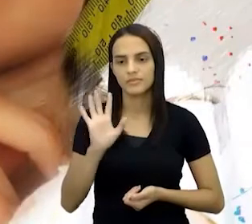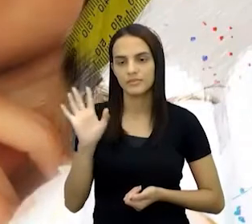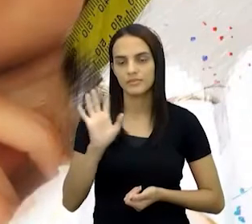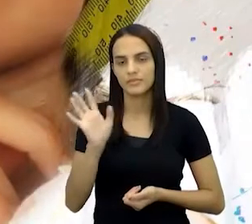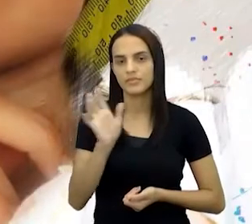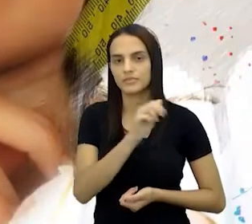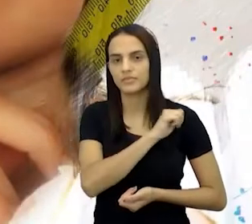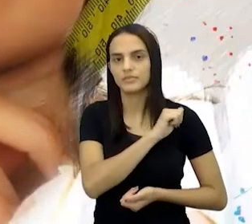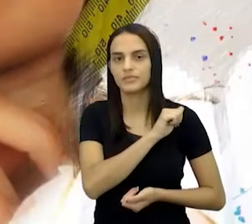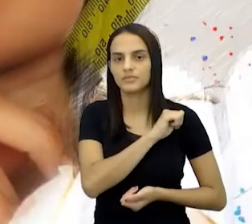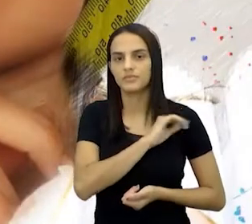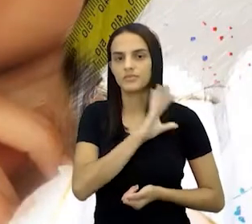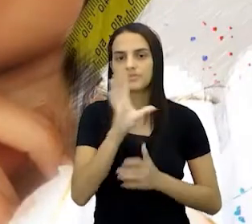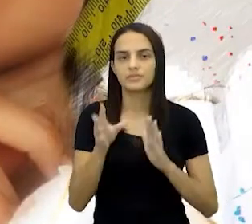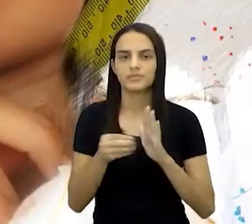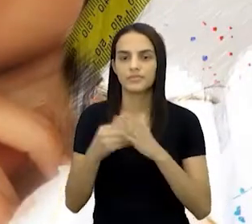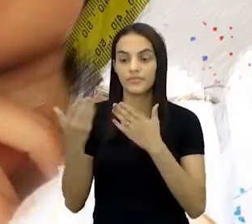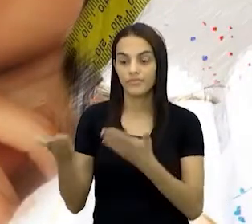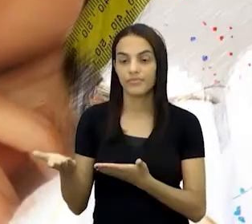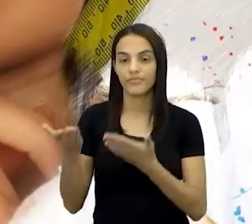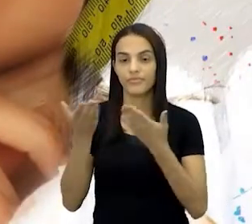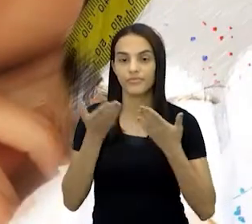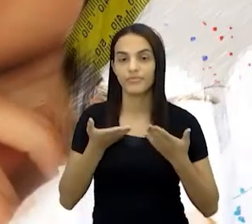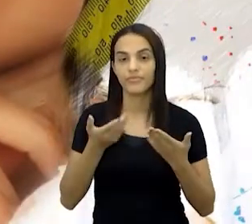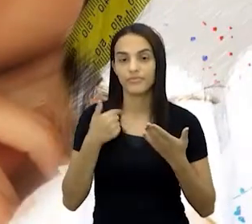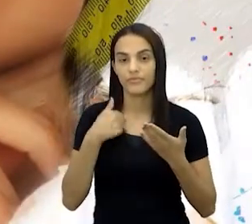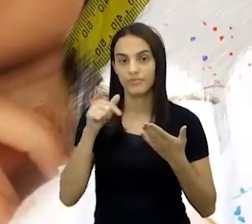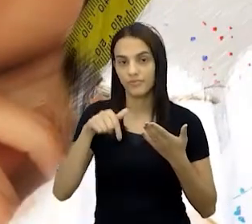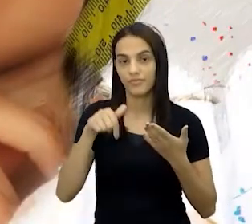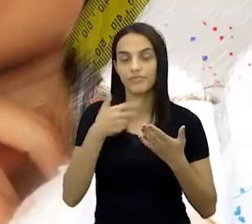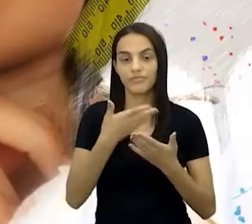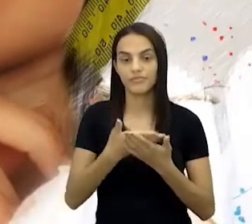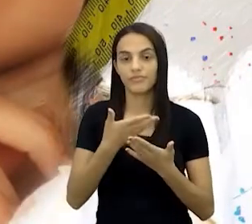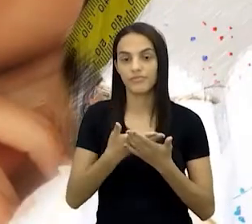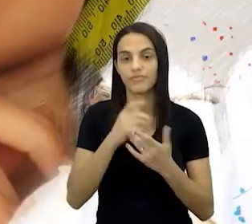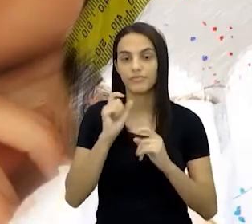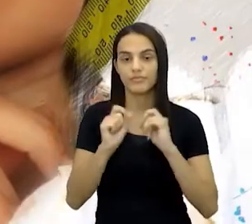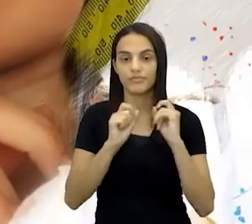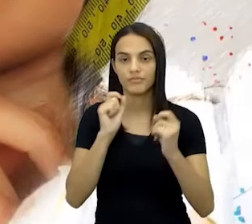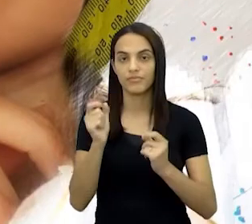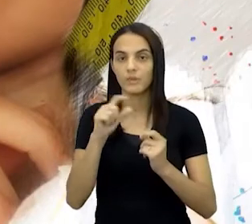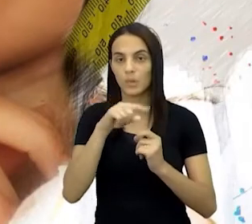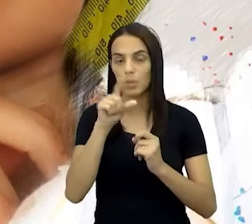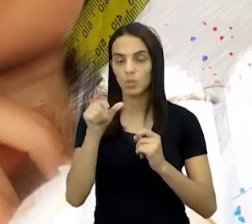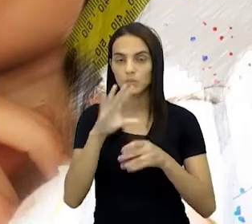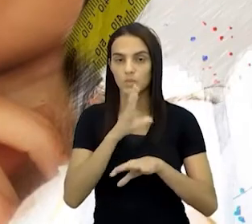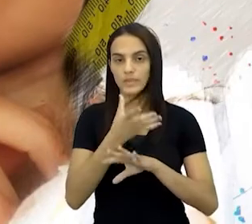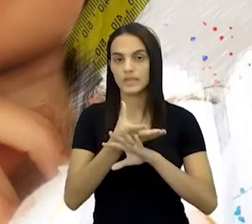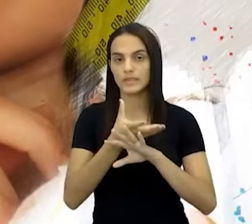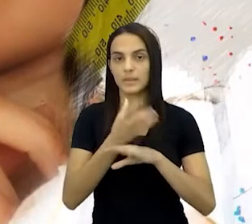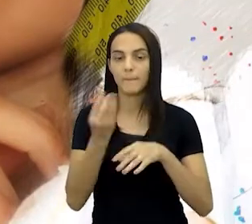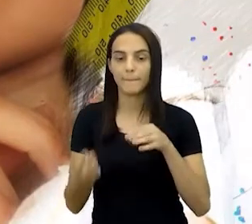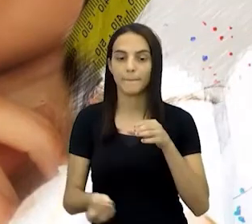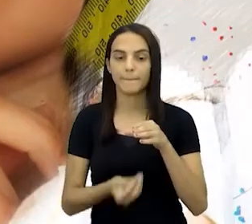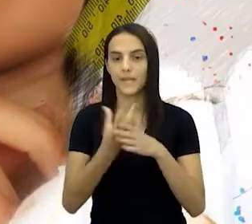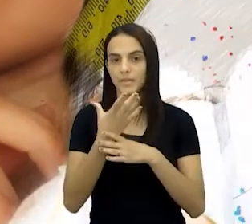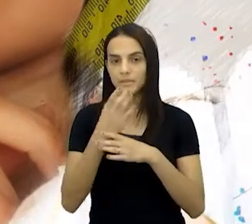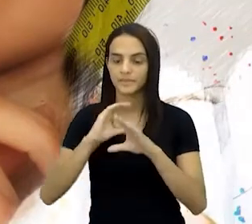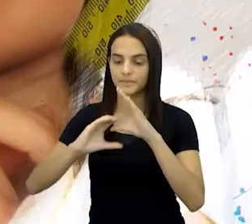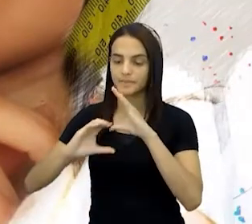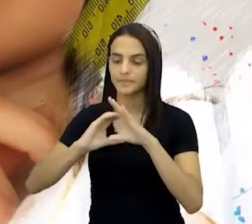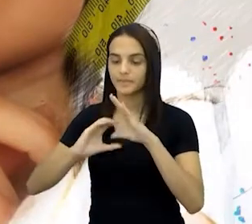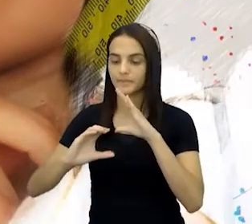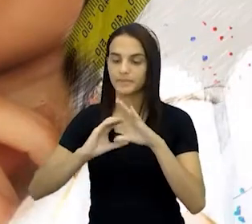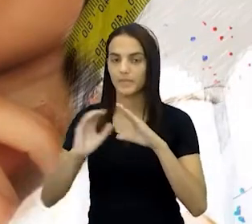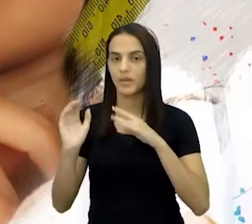Olá, turma! Sejam todos bem-vindos à nossa aula aí do nosso componente Criação e